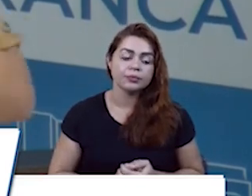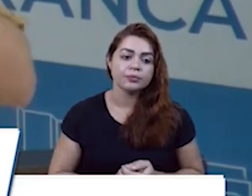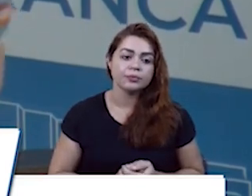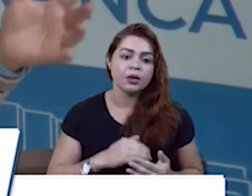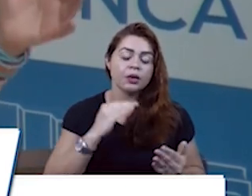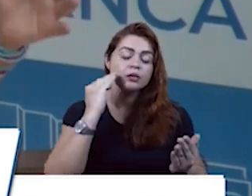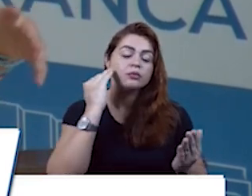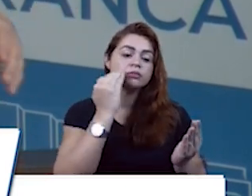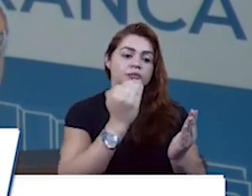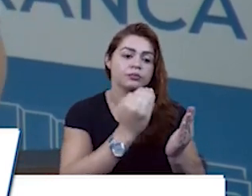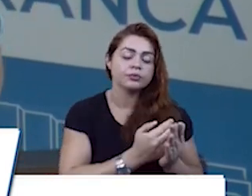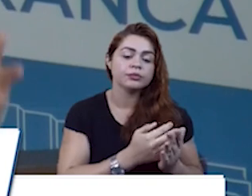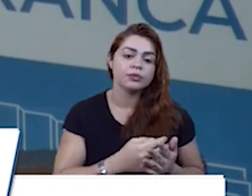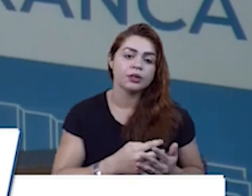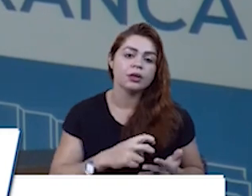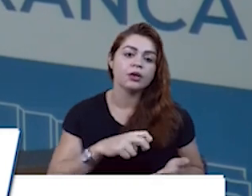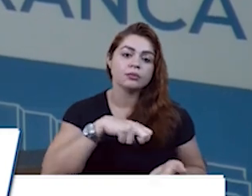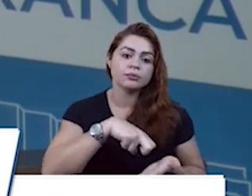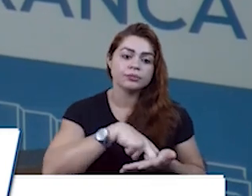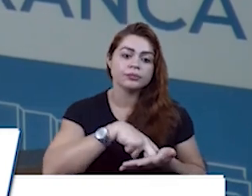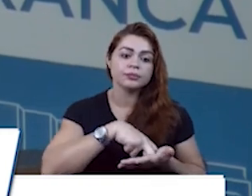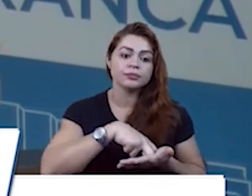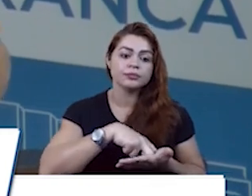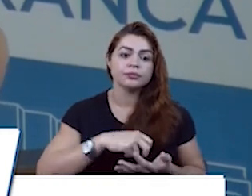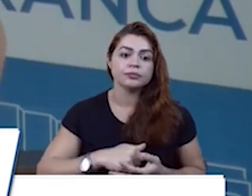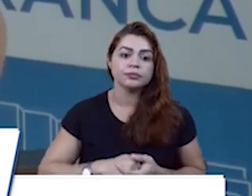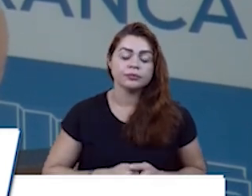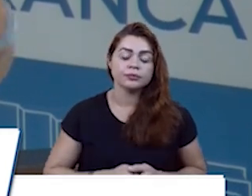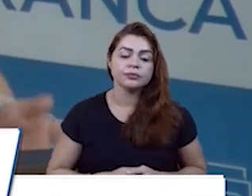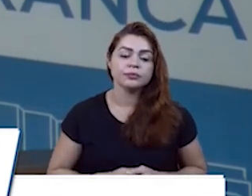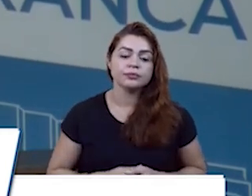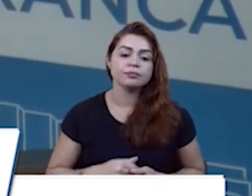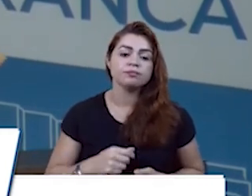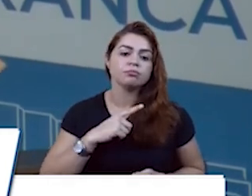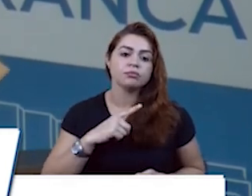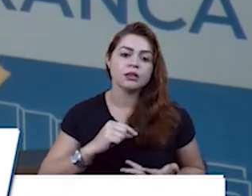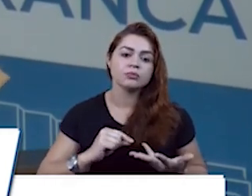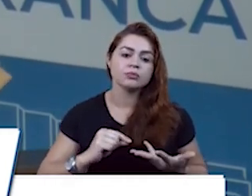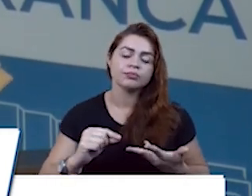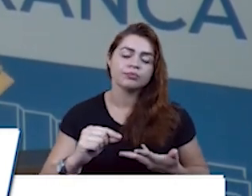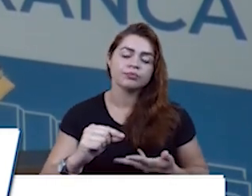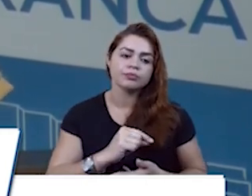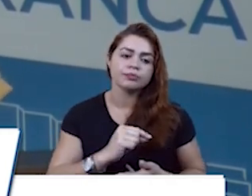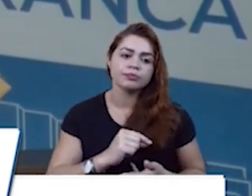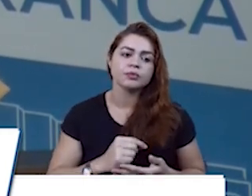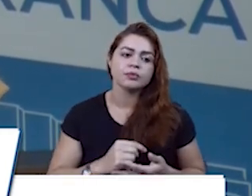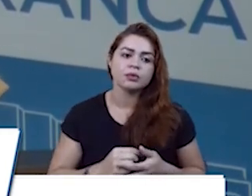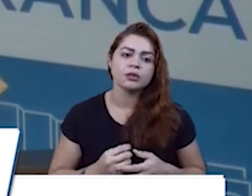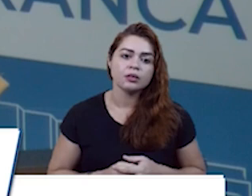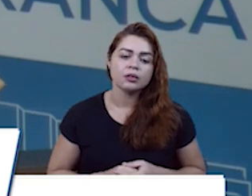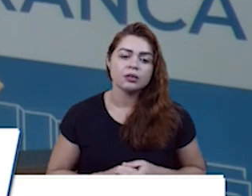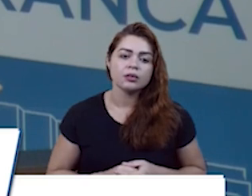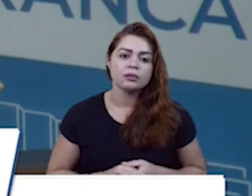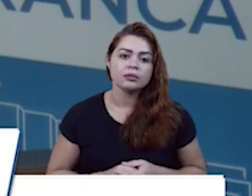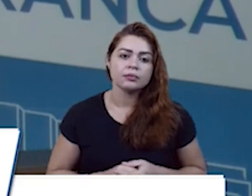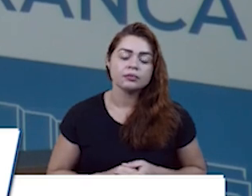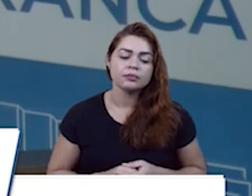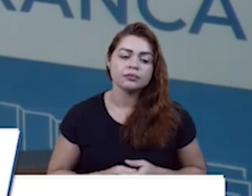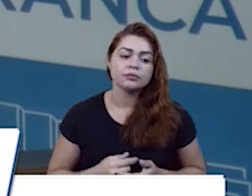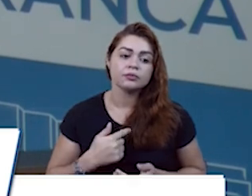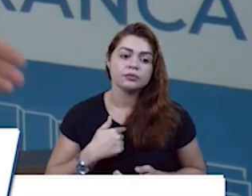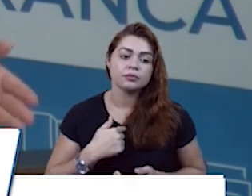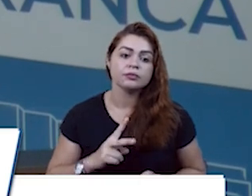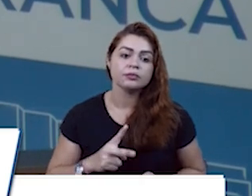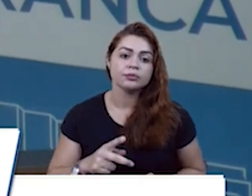Enfim, são muitos itens que têm aparecido. Eu insisto para que os servidores e servidoras públicas da nossa